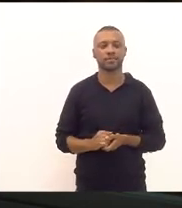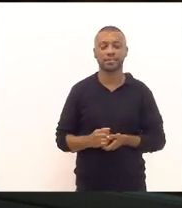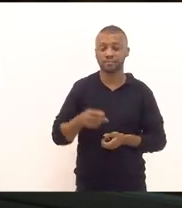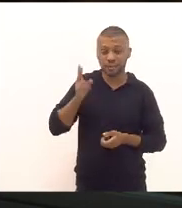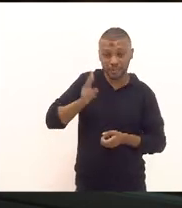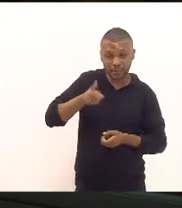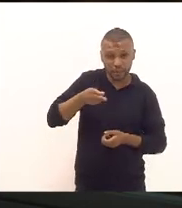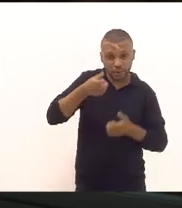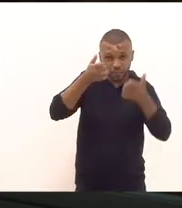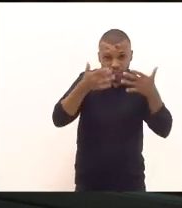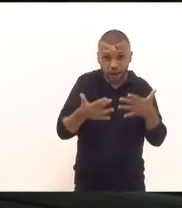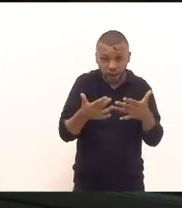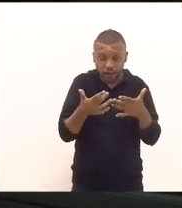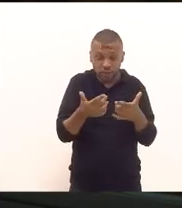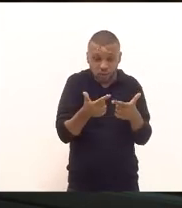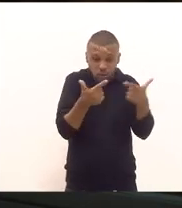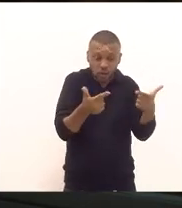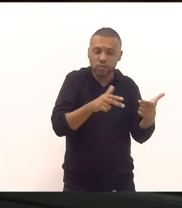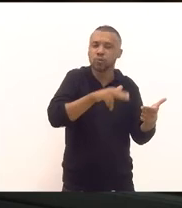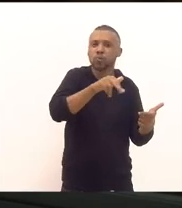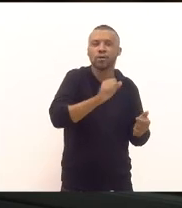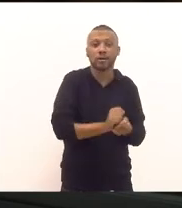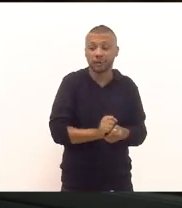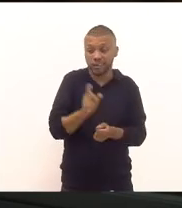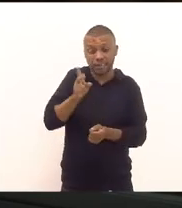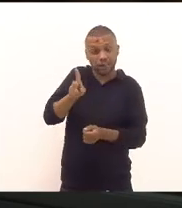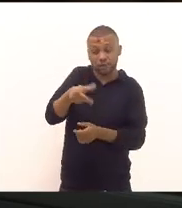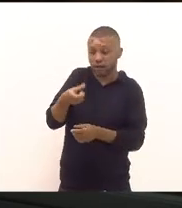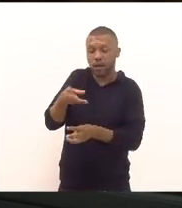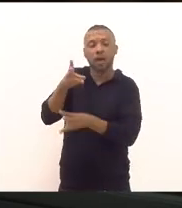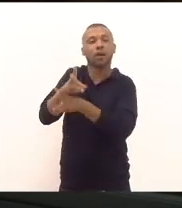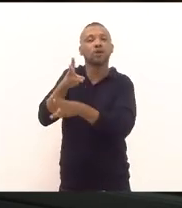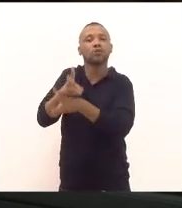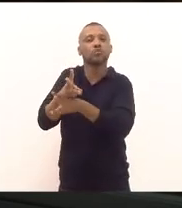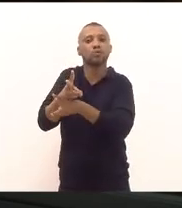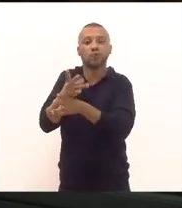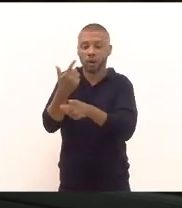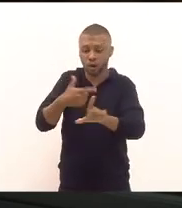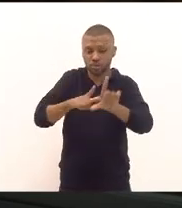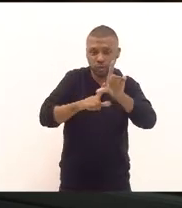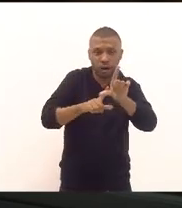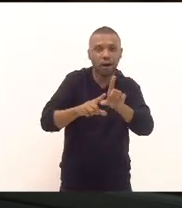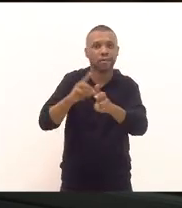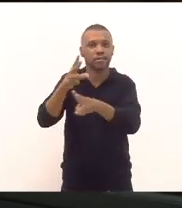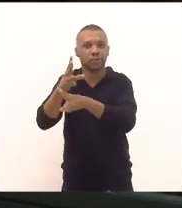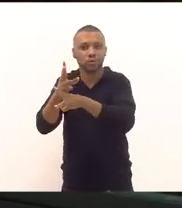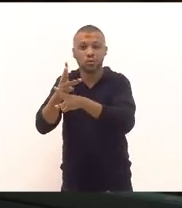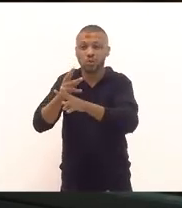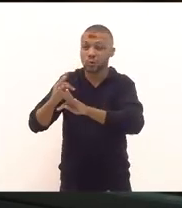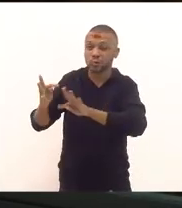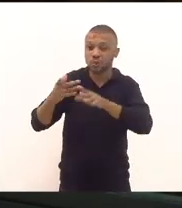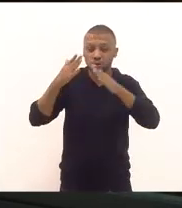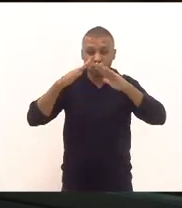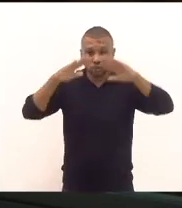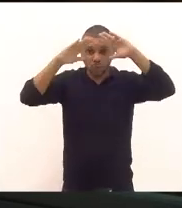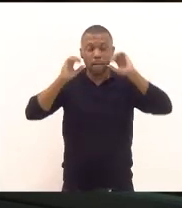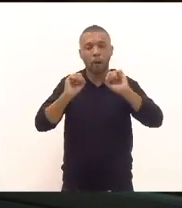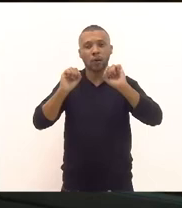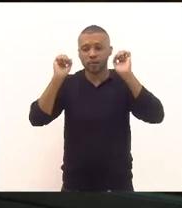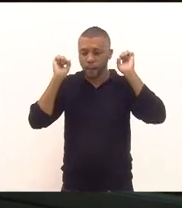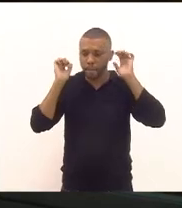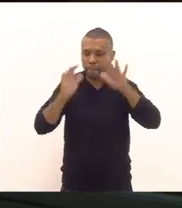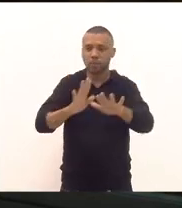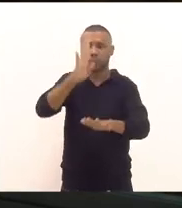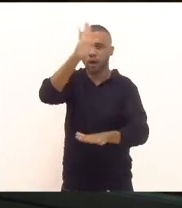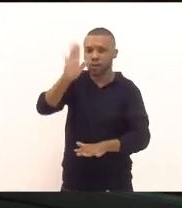Como sempre falo nunca foi sorte sempre foi chuva que Oxóssi e exu e todos os orientais possam iluminar nosso país